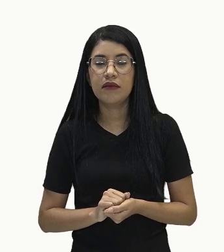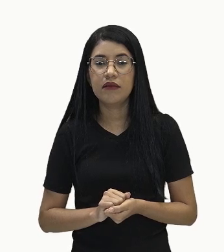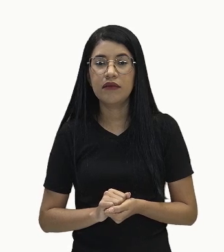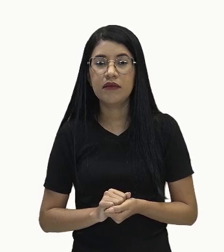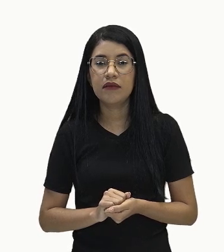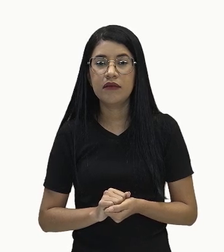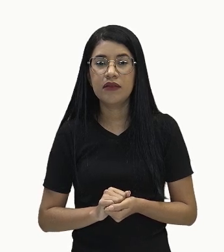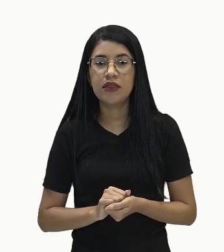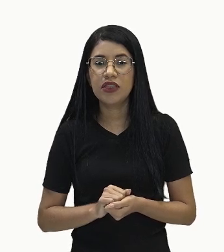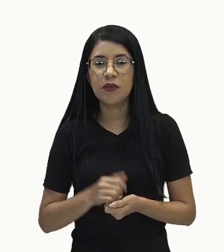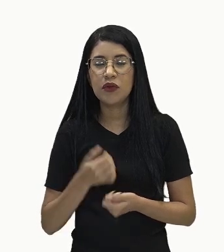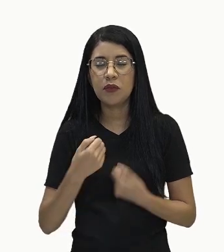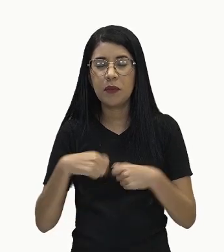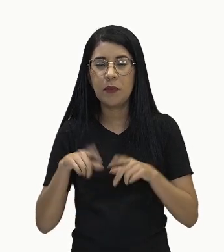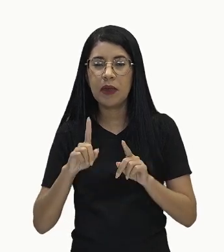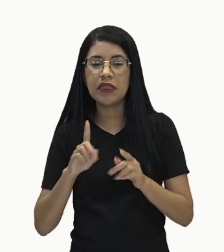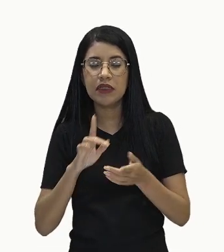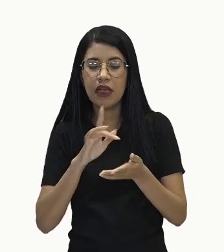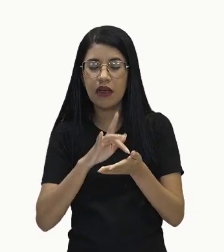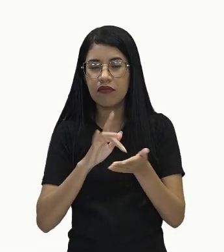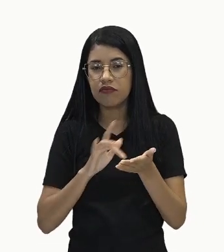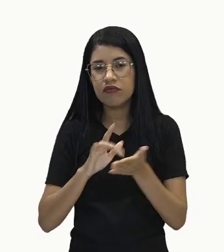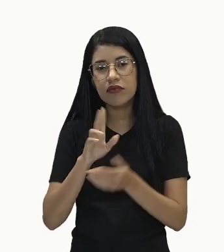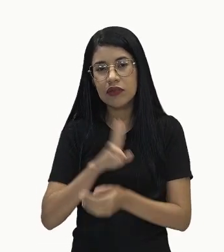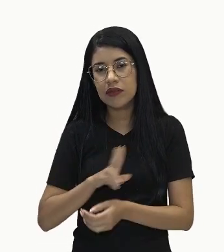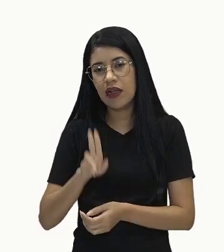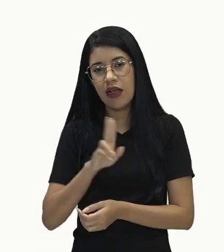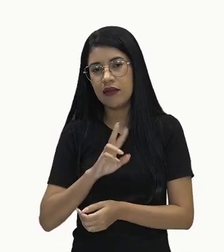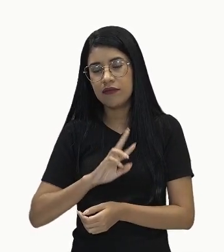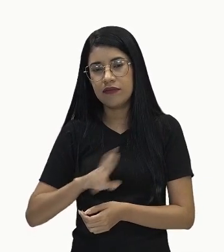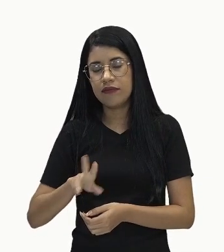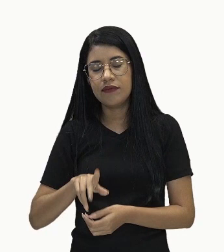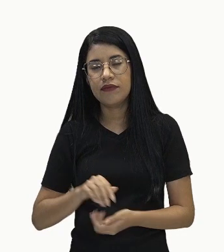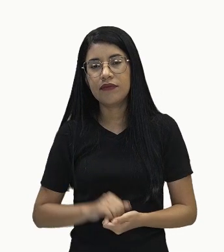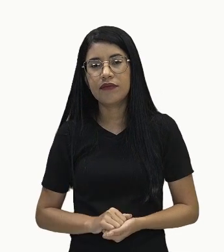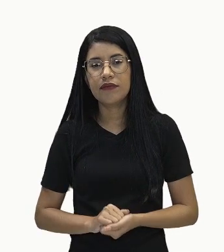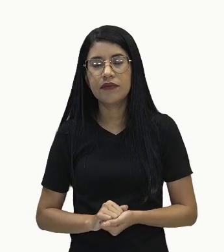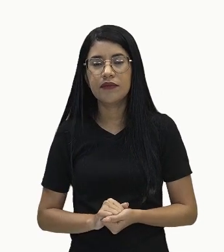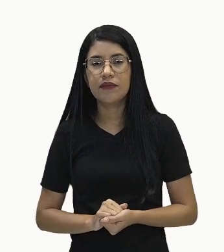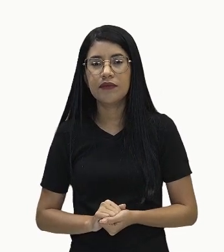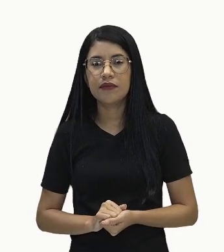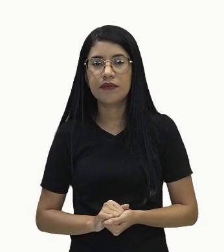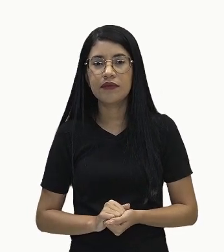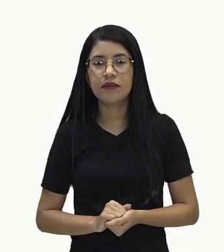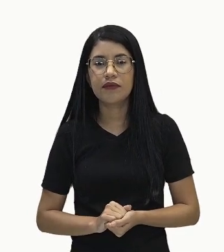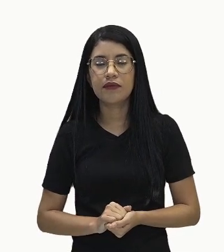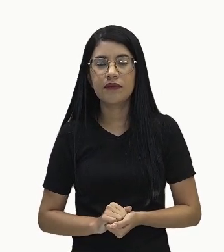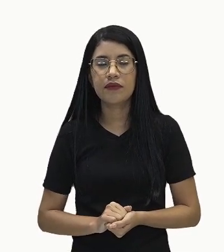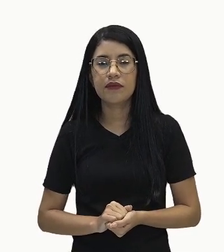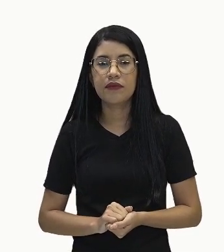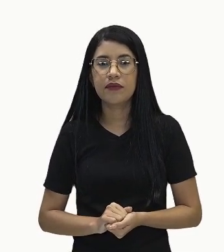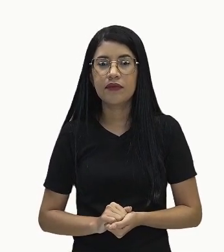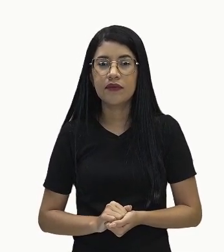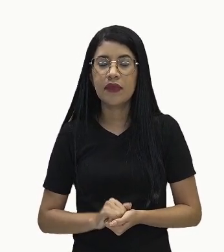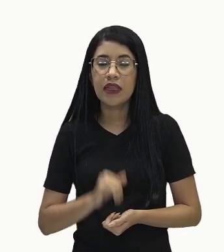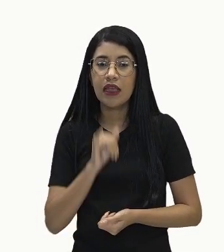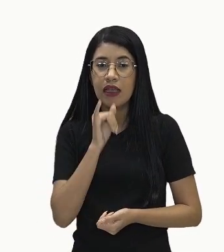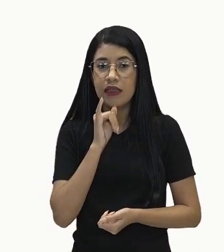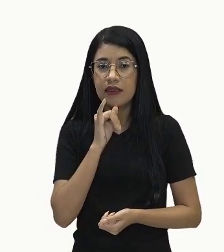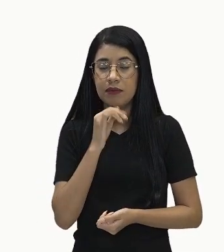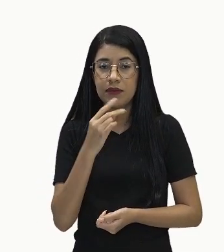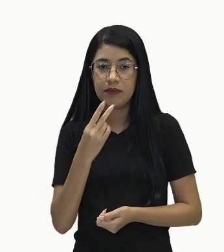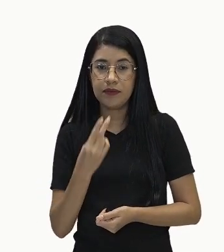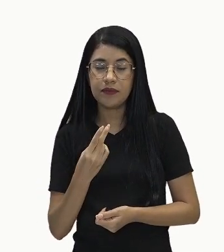sem que precise, sem que haja a necessidade de você recorrer à ferramenta de uma calculadora.